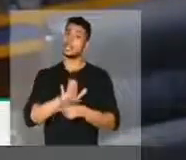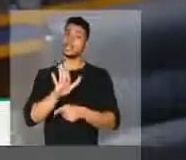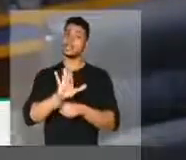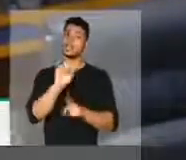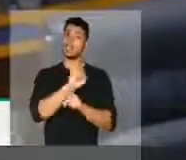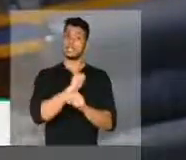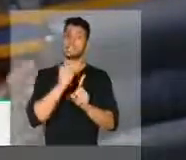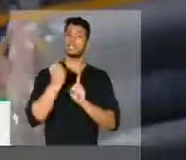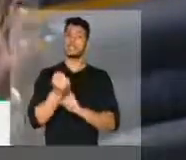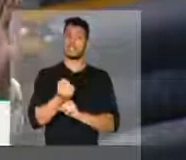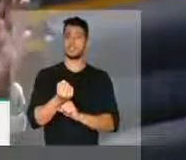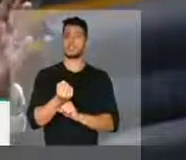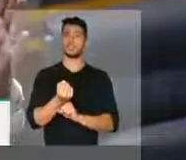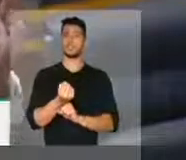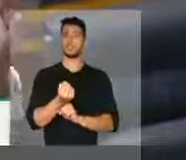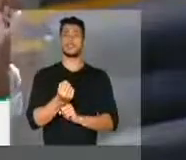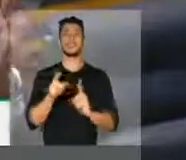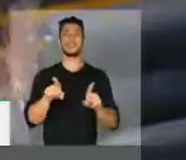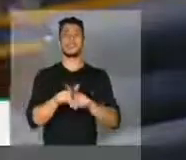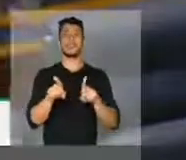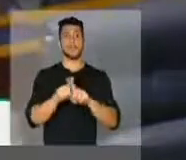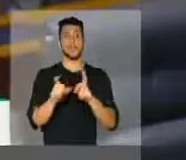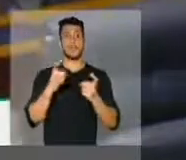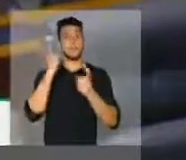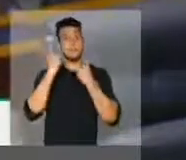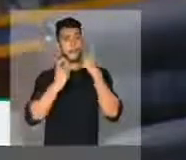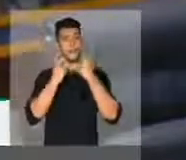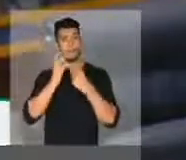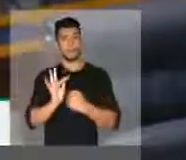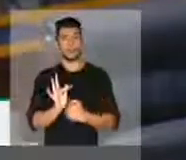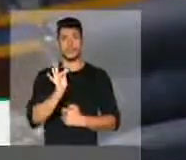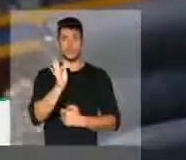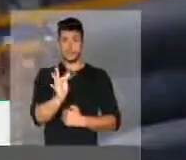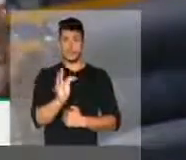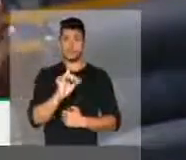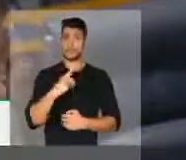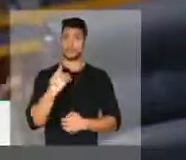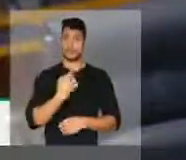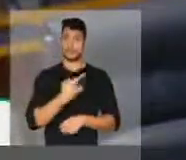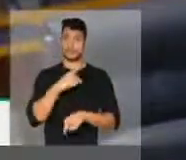sociedade e se preocupa com o futuro do nosso país. Isso